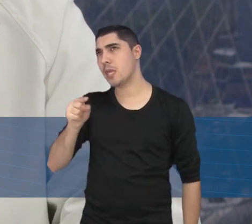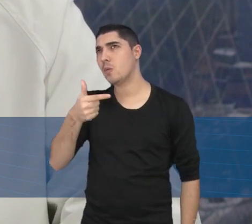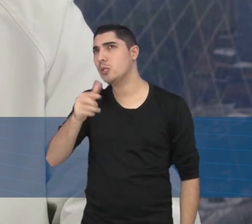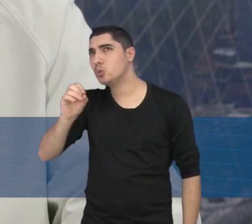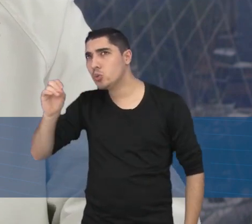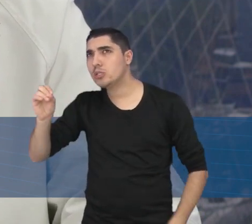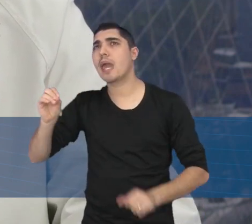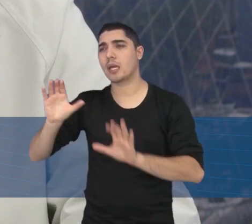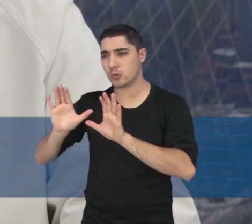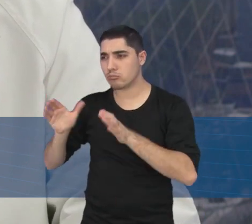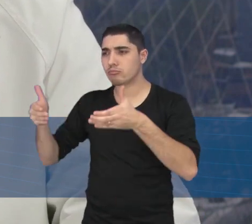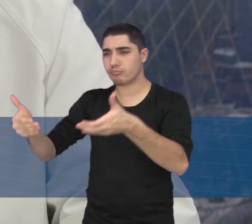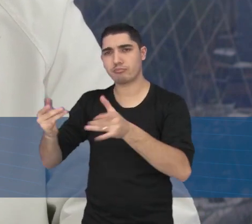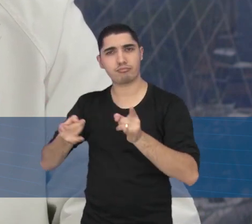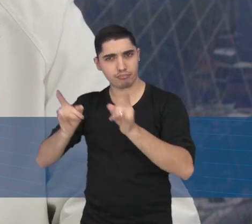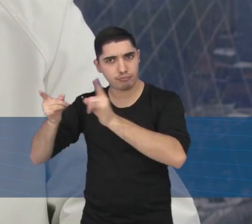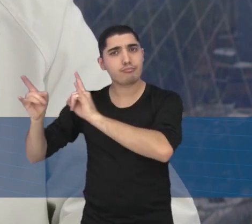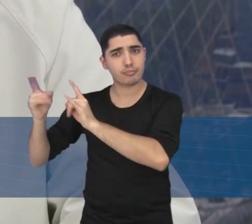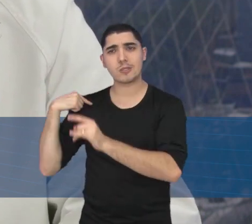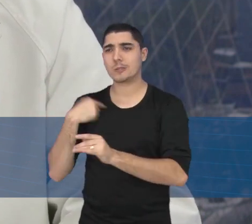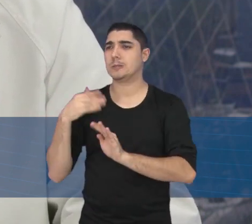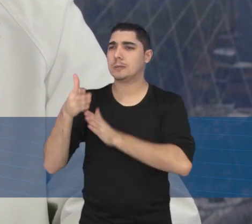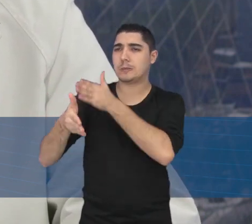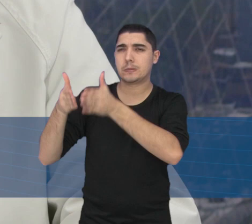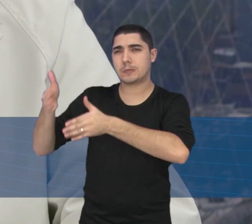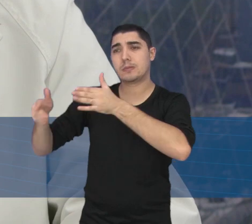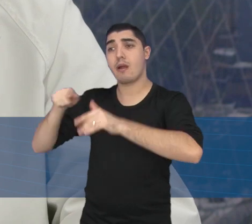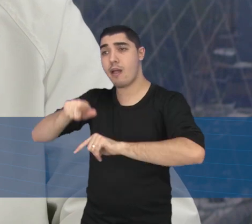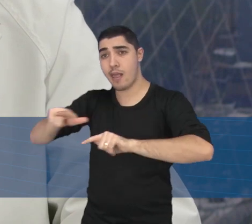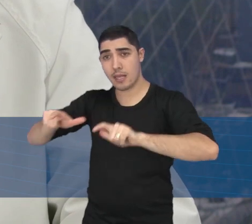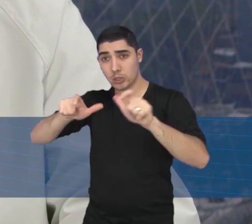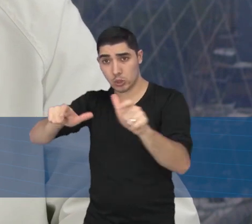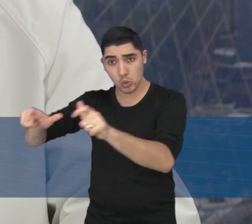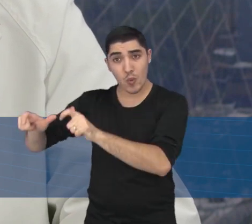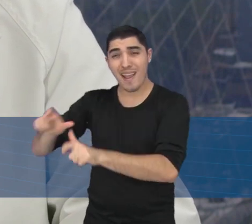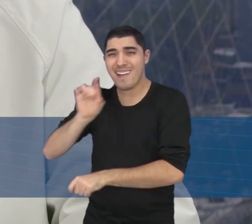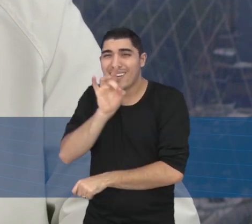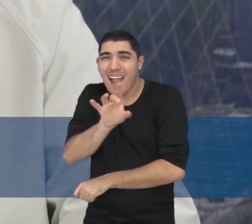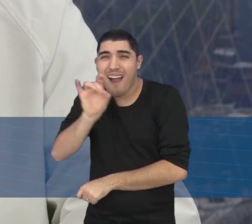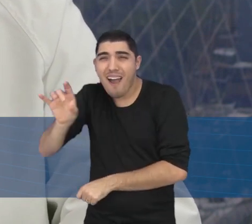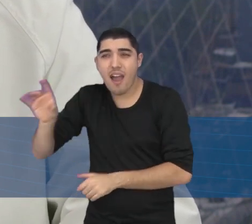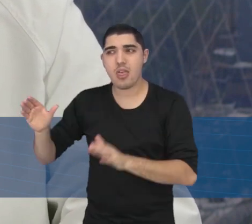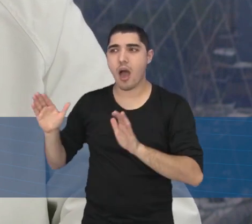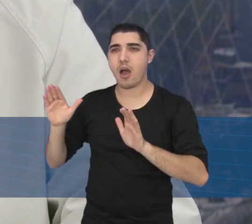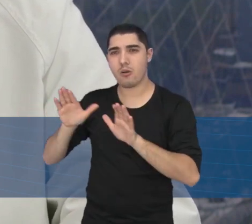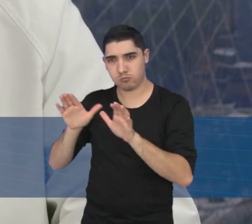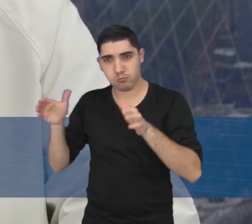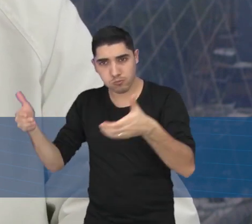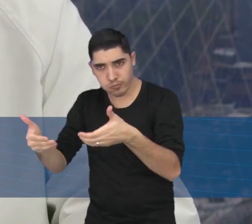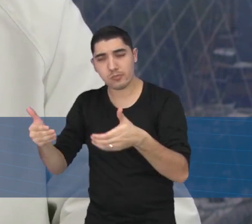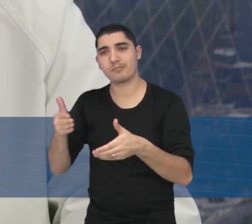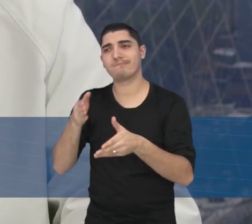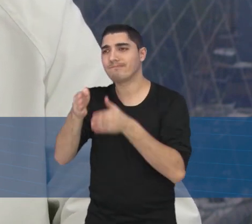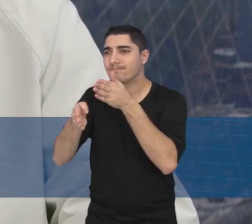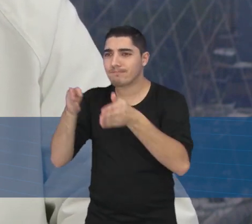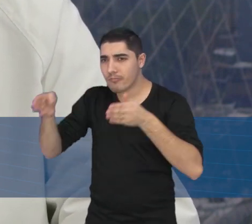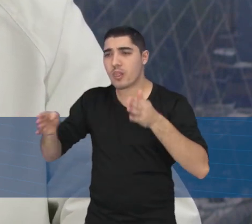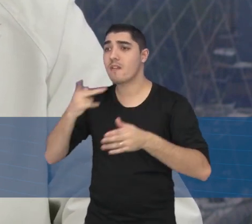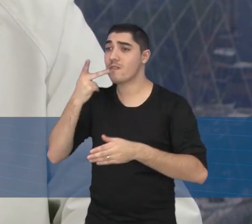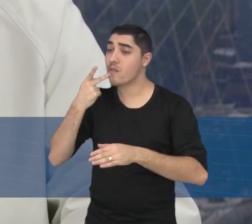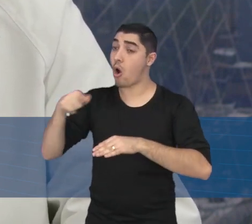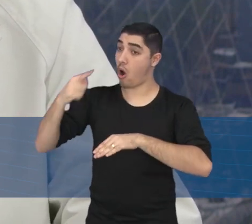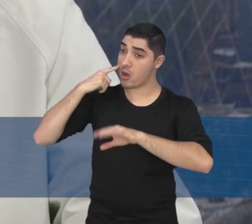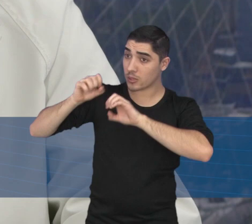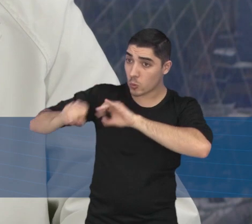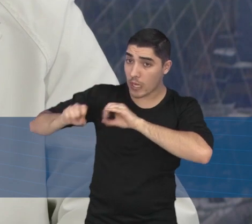nós passamos desde janeiro do ano passado, nesses condomínios, indo condomínio por condomínio, e falando sobre a educação